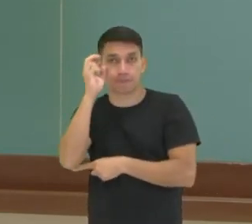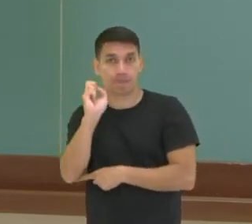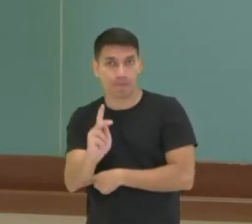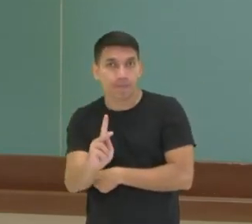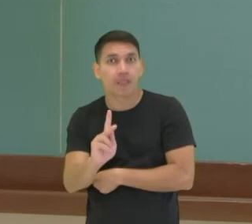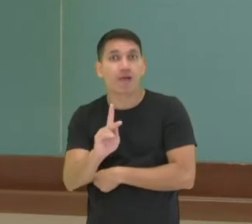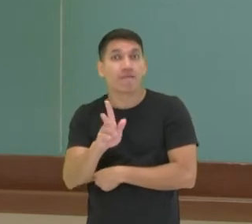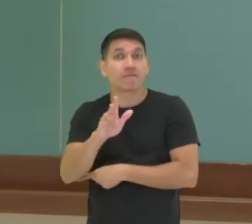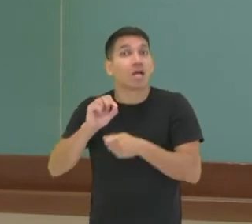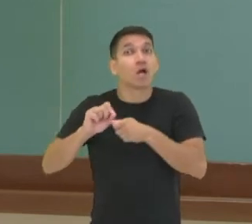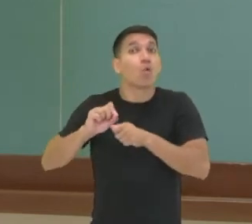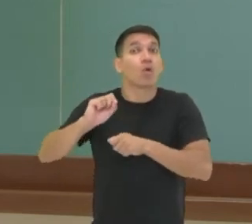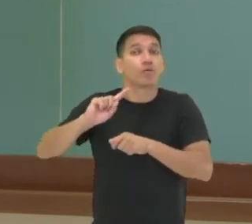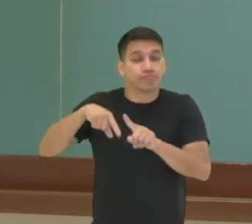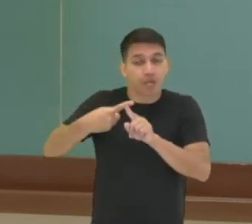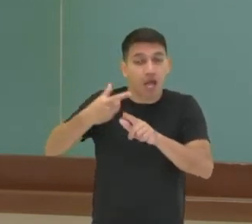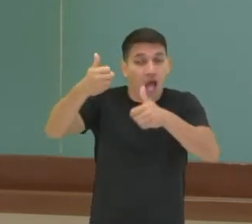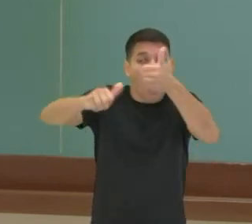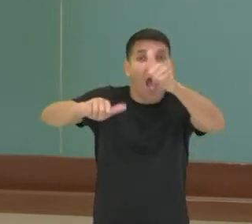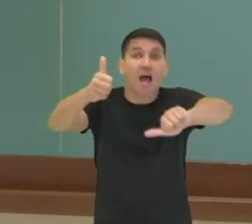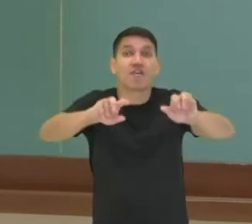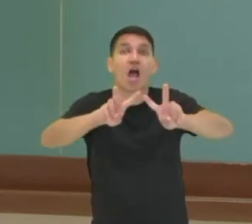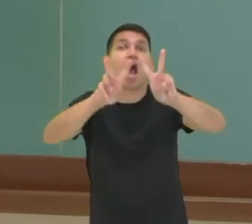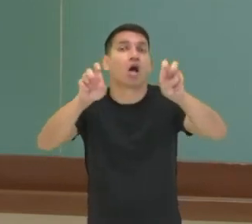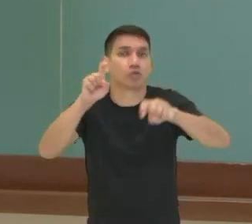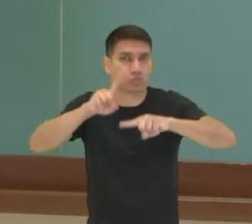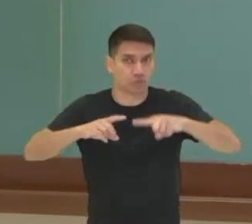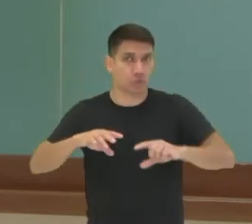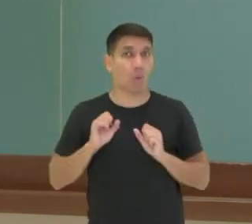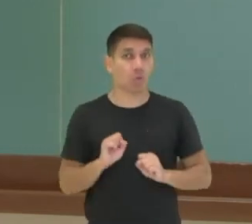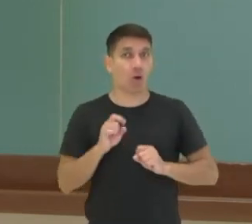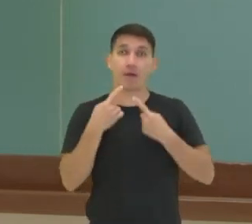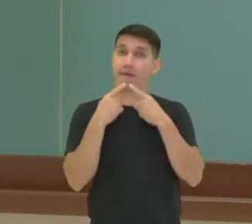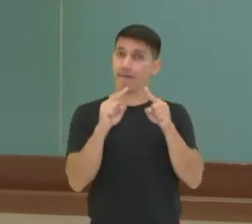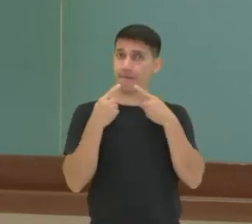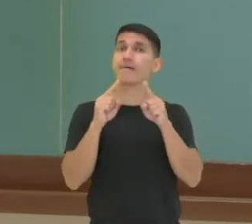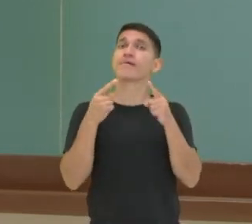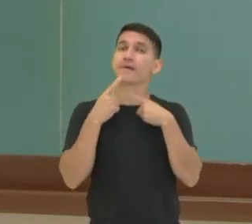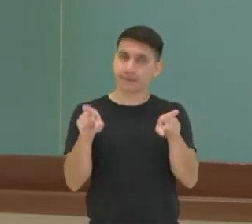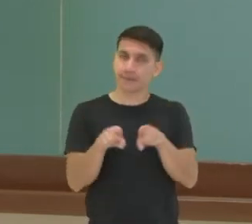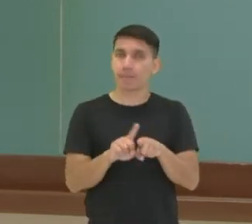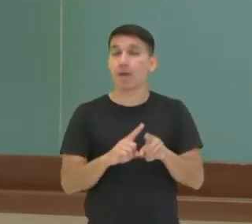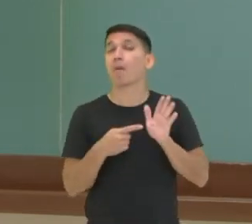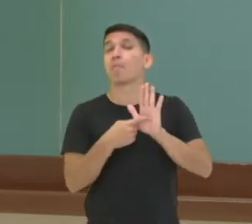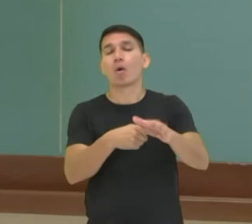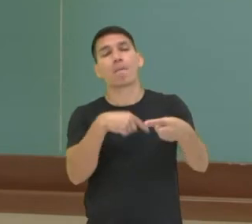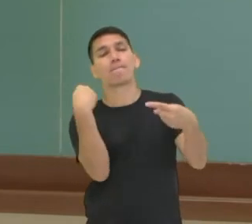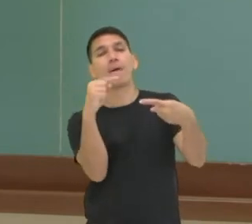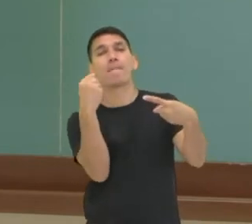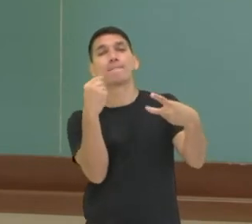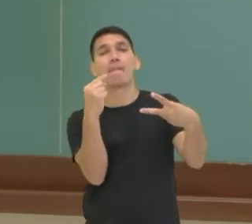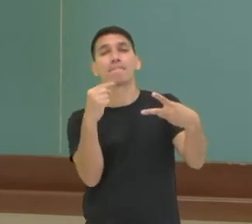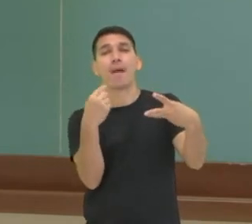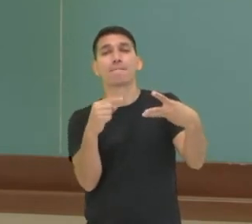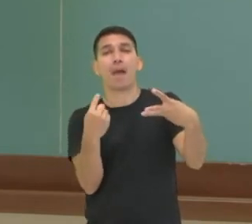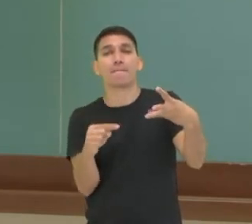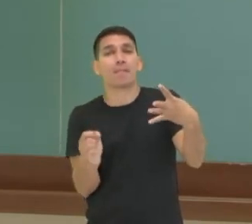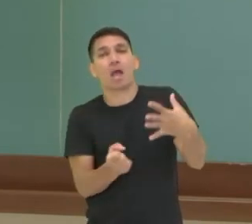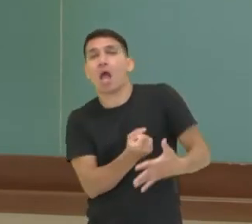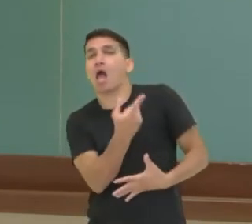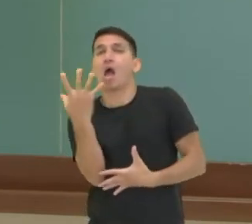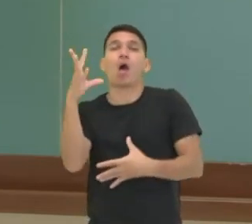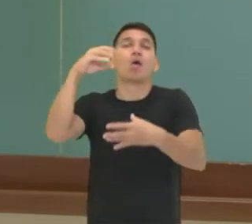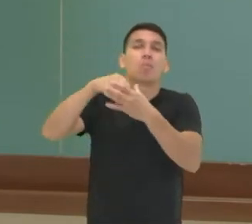uma avaliação sobre esse produto. Pode ser uma crítica também, que aponta ali vários aspectos ali dentro do que